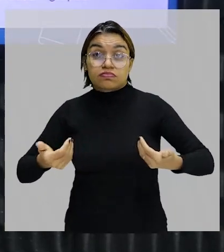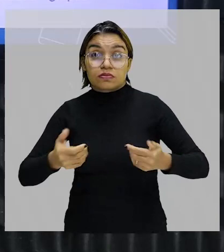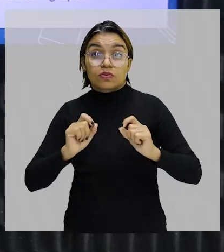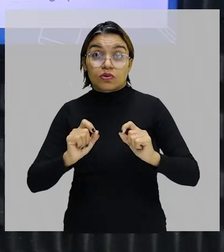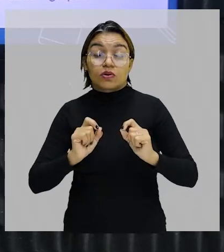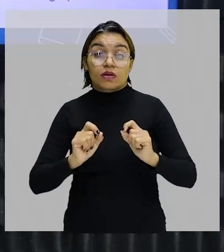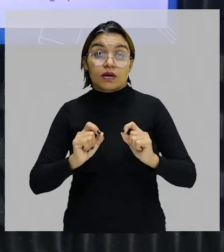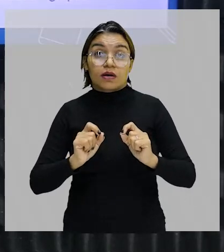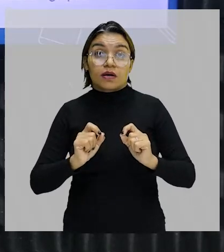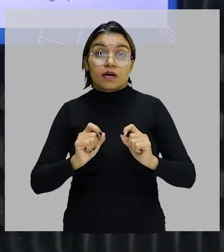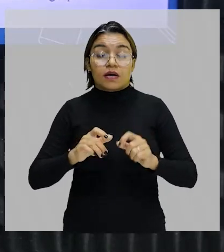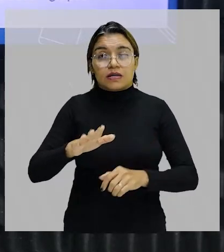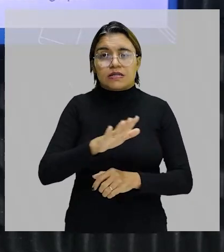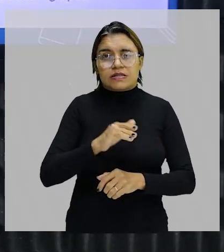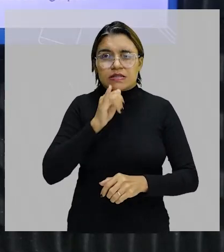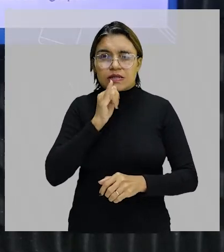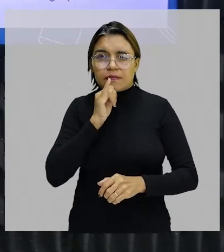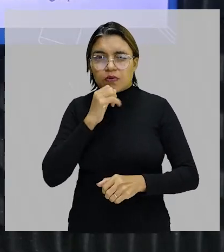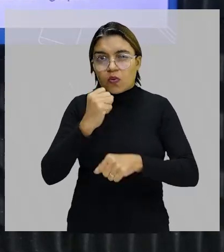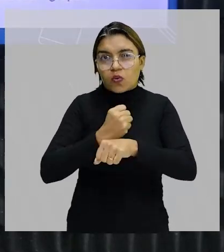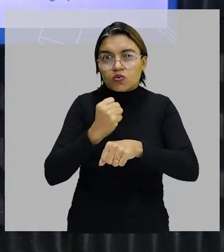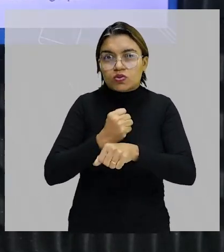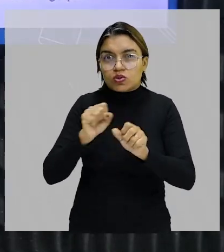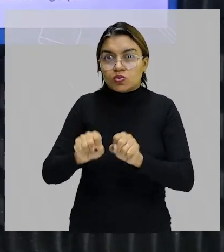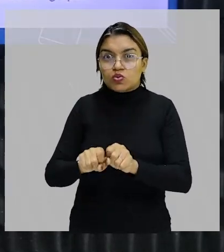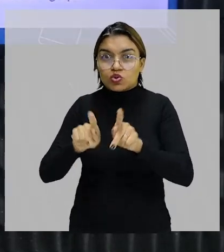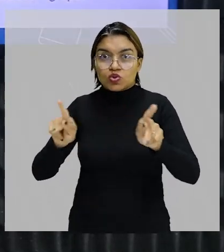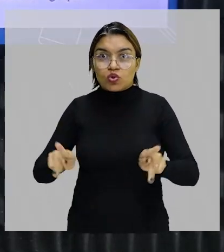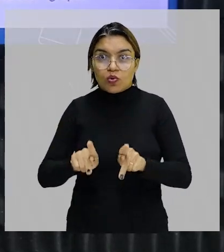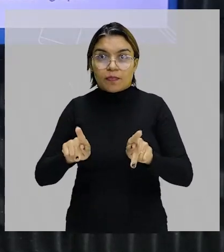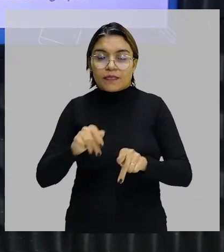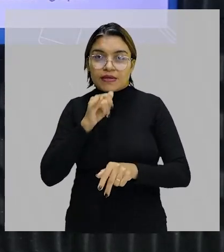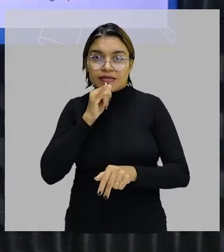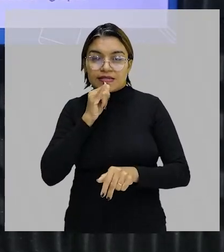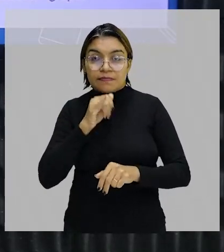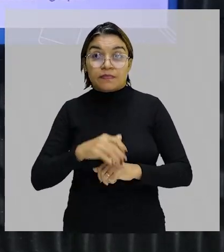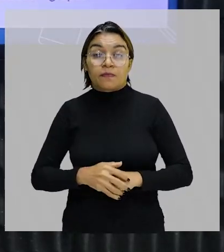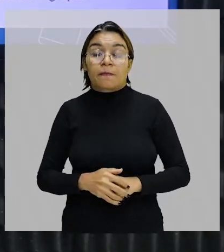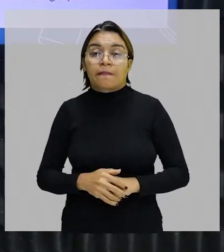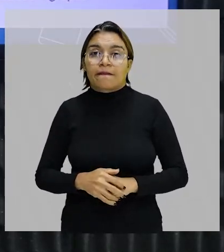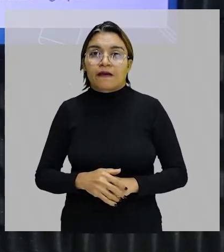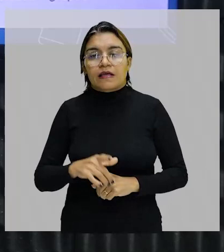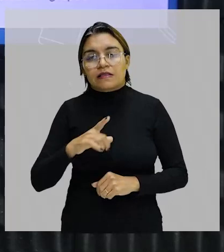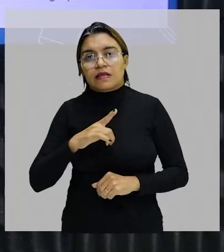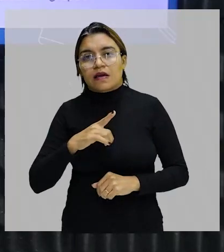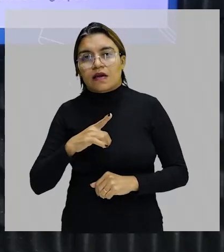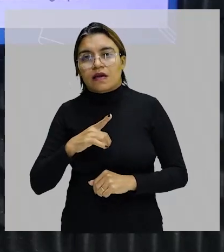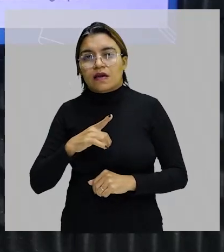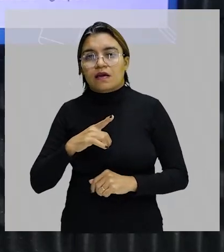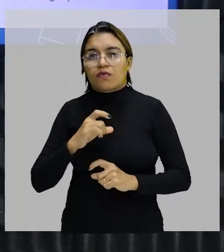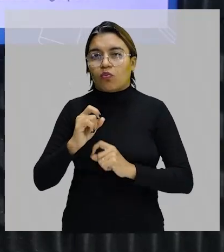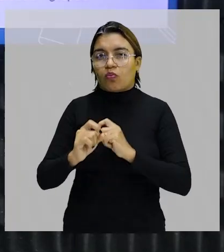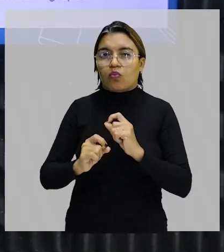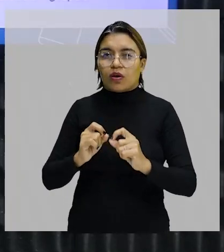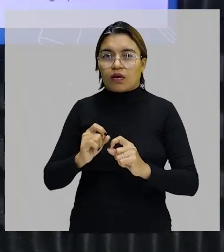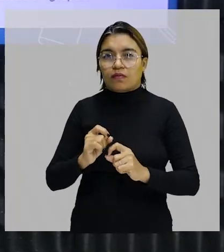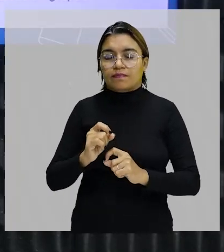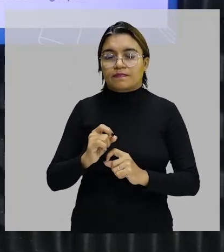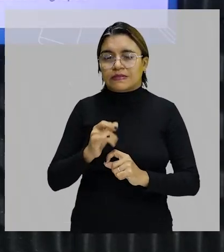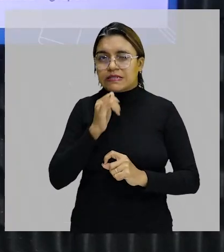a espaços públicos como shopping centers, né? Teve um famoso caso do chamado rolezinho, onde